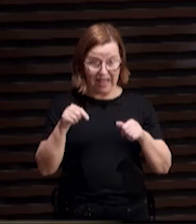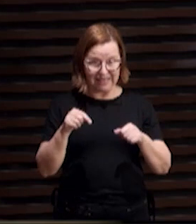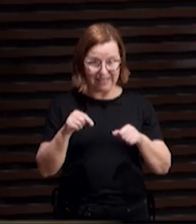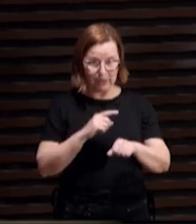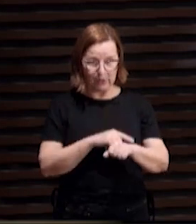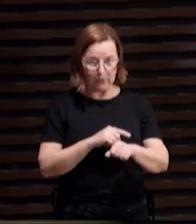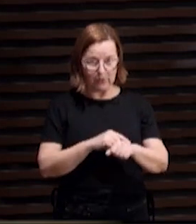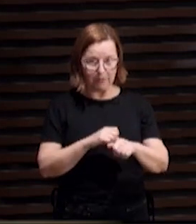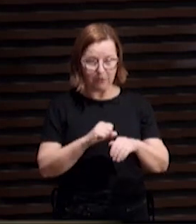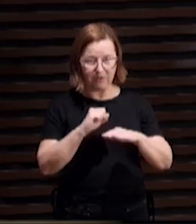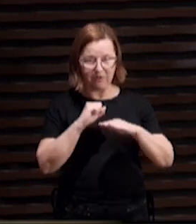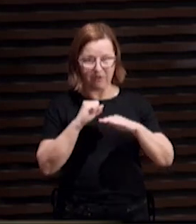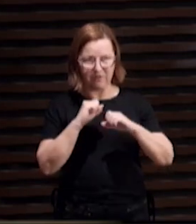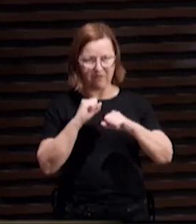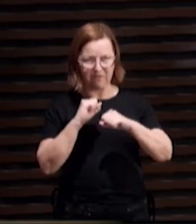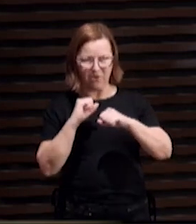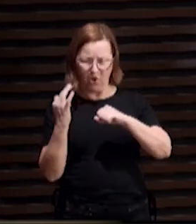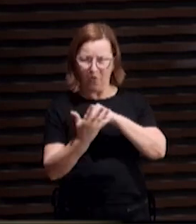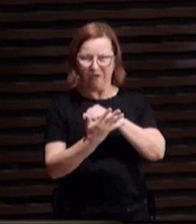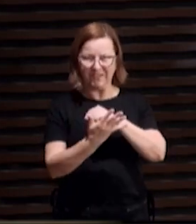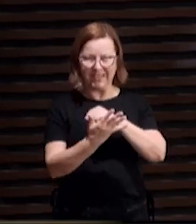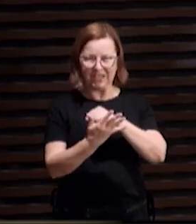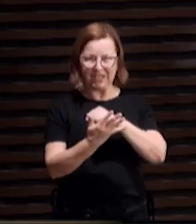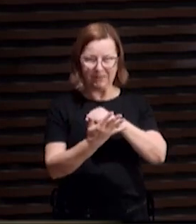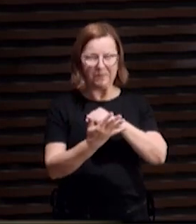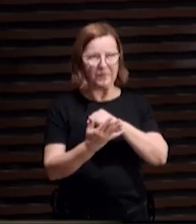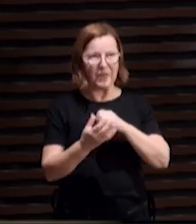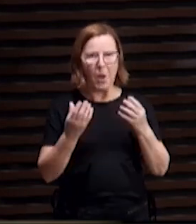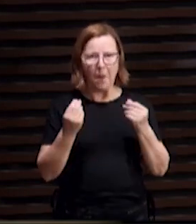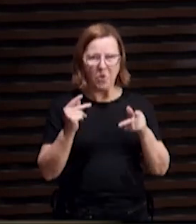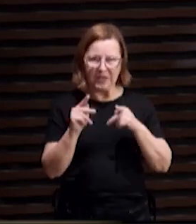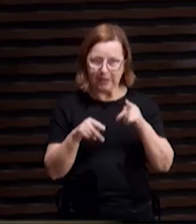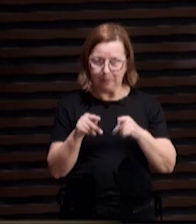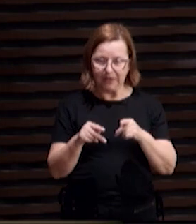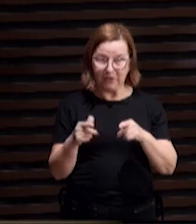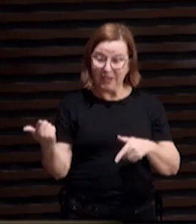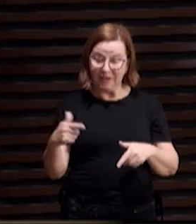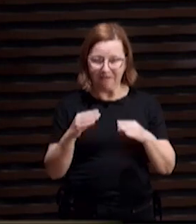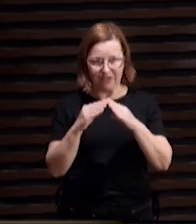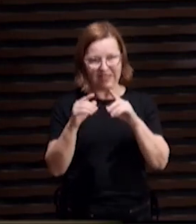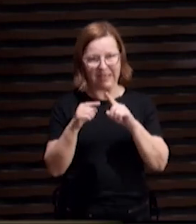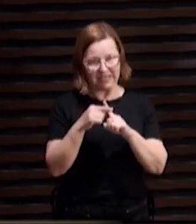A Covid fez com que muita gente que estava na igreja,